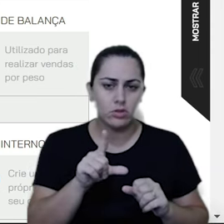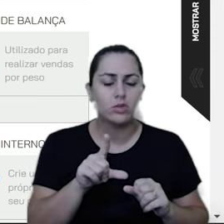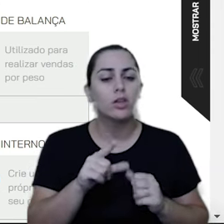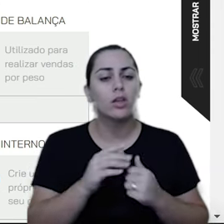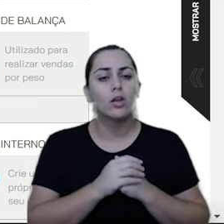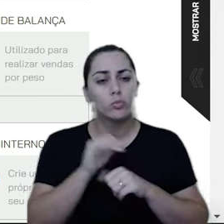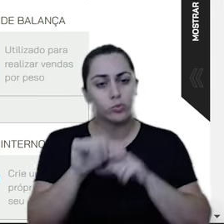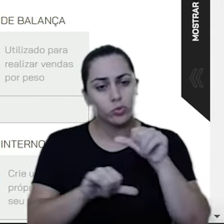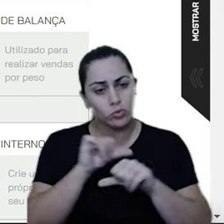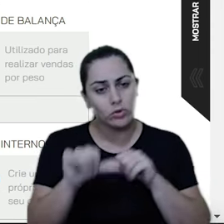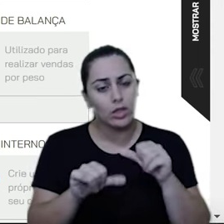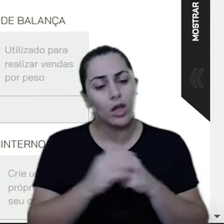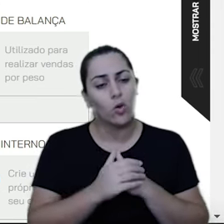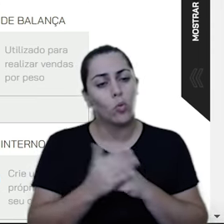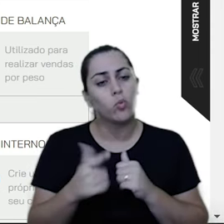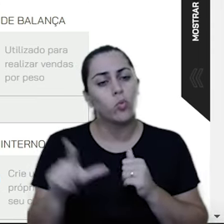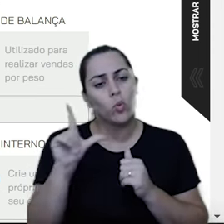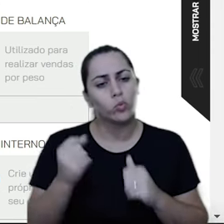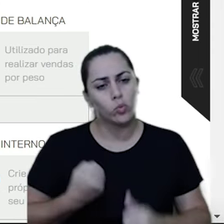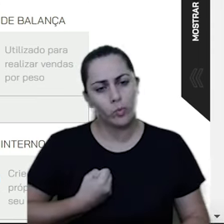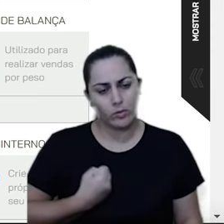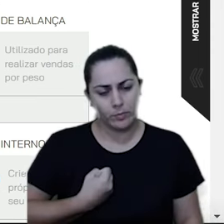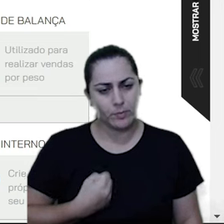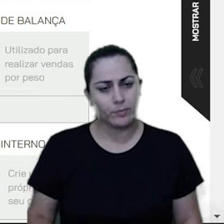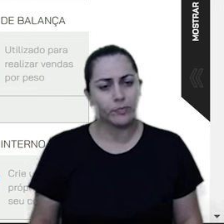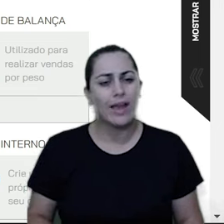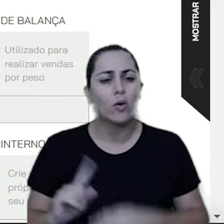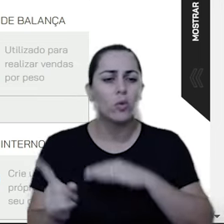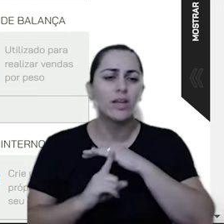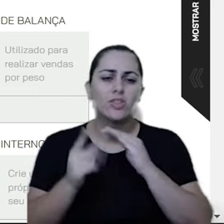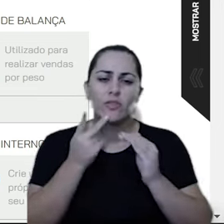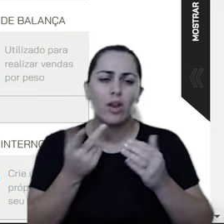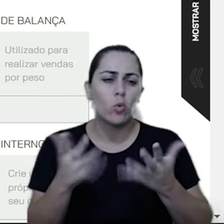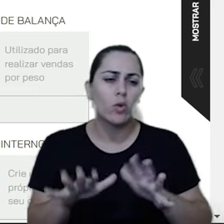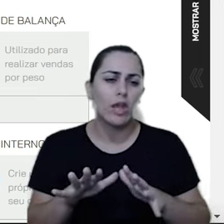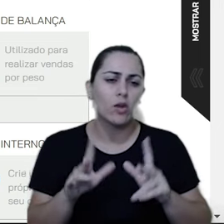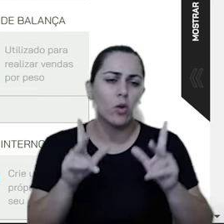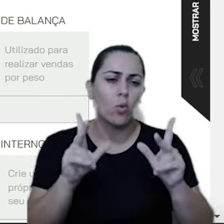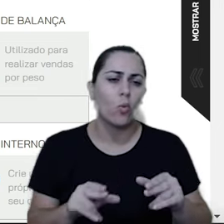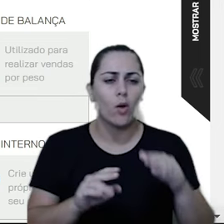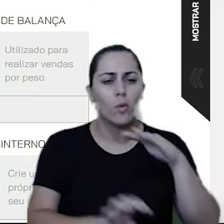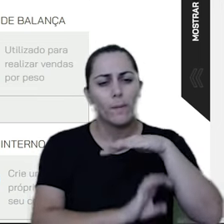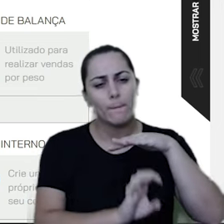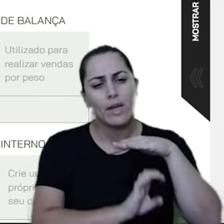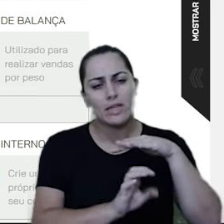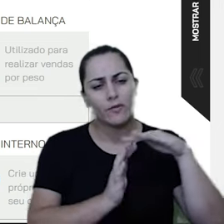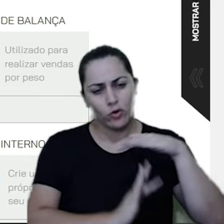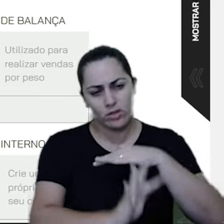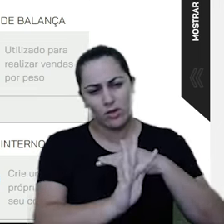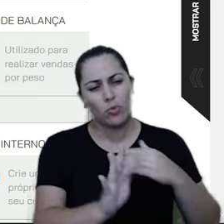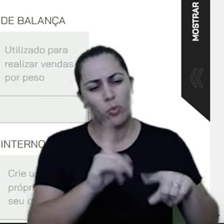chegar aqui e alterar colocar um outro item um outro número né o cliente fala assim ah mas eu não queria que fosse o mesmo código da empresa minha